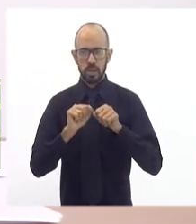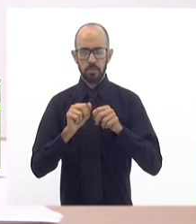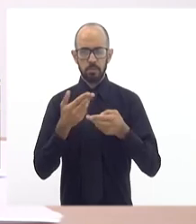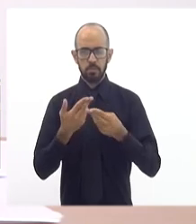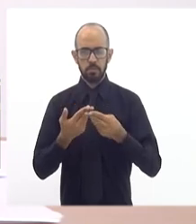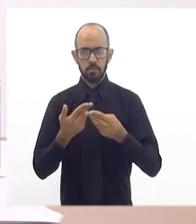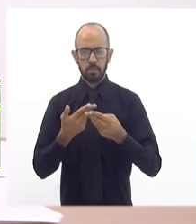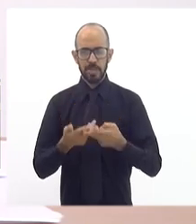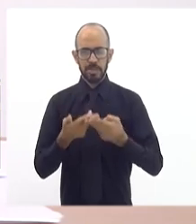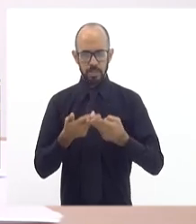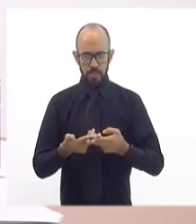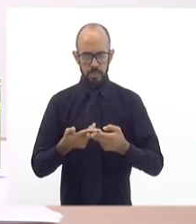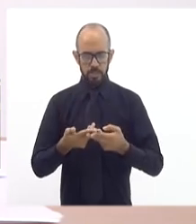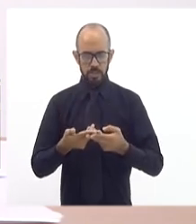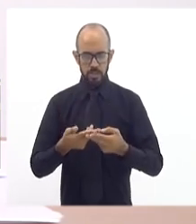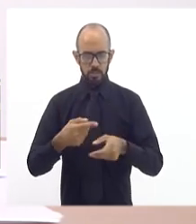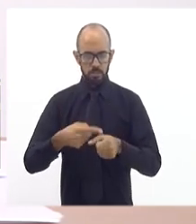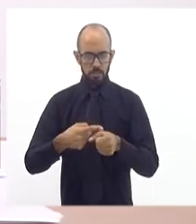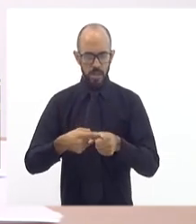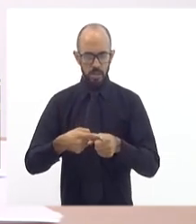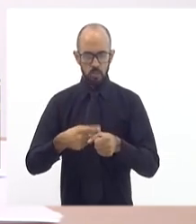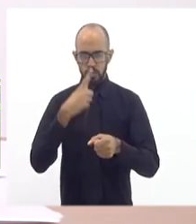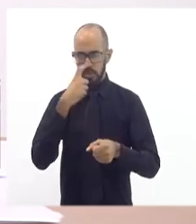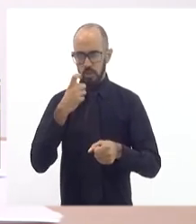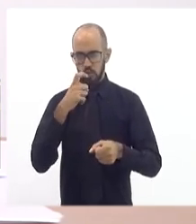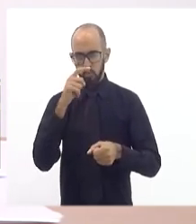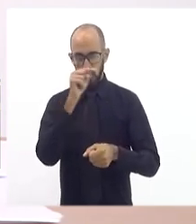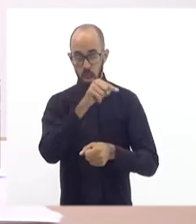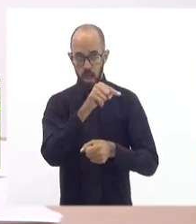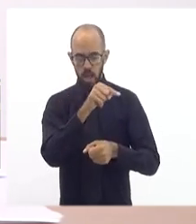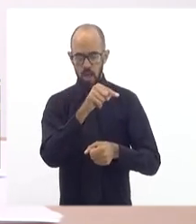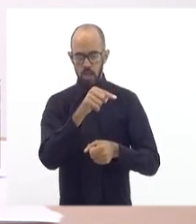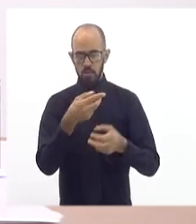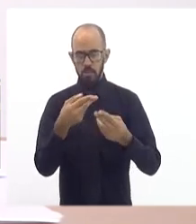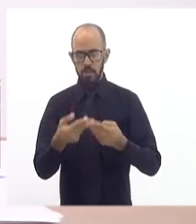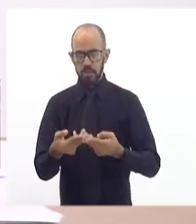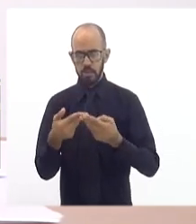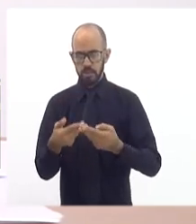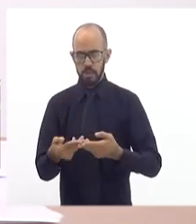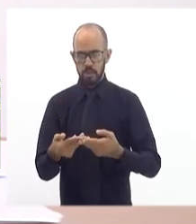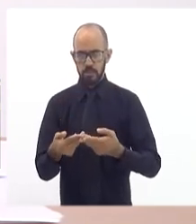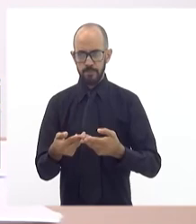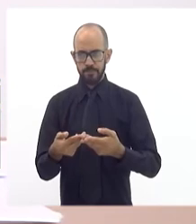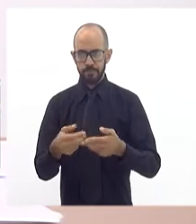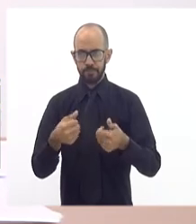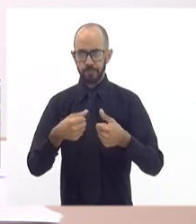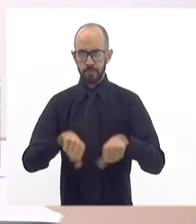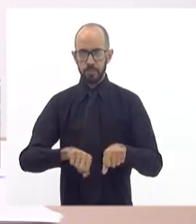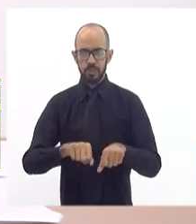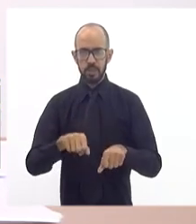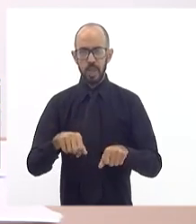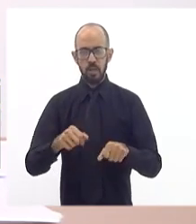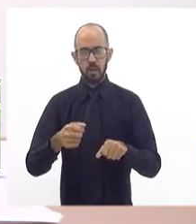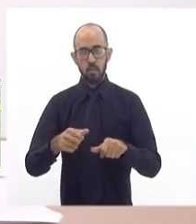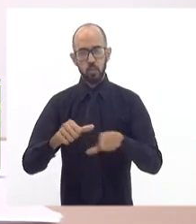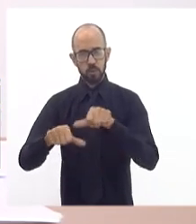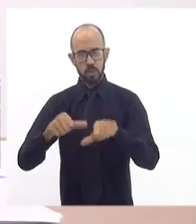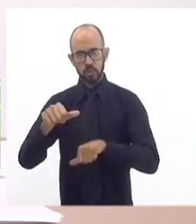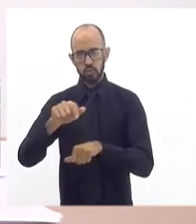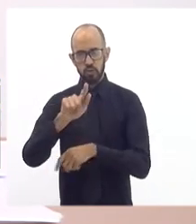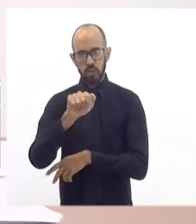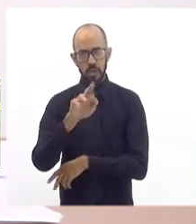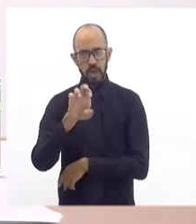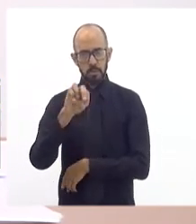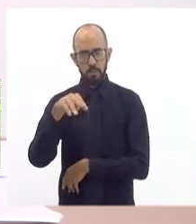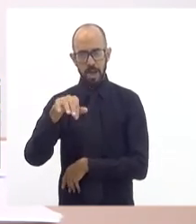o Lixão o lixão de paciência eu estava saindo o Lixão de Gramacho estava sendo